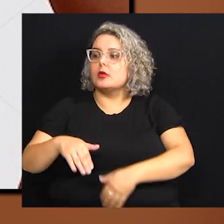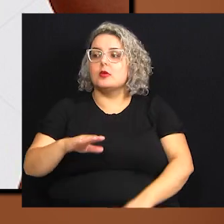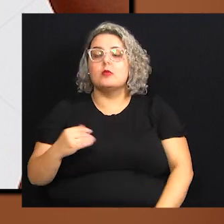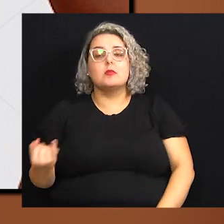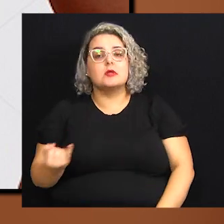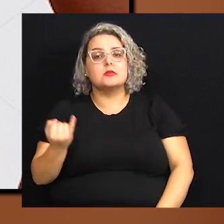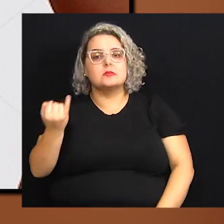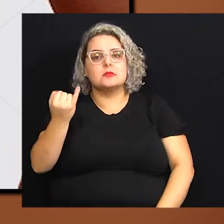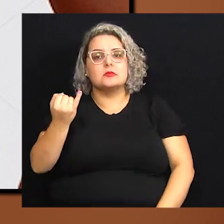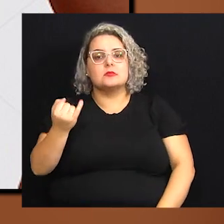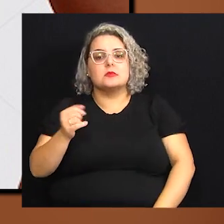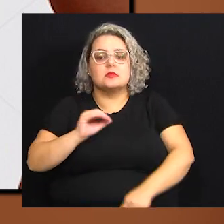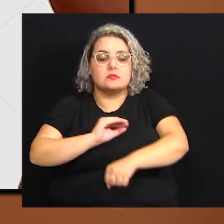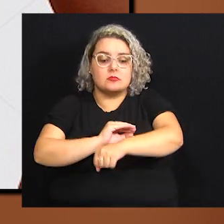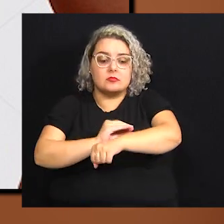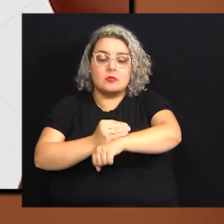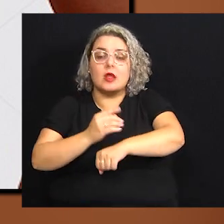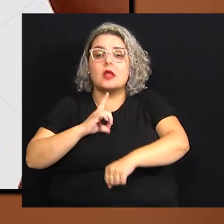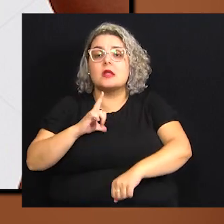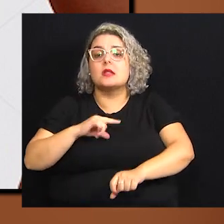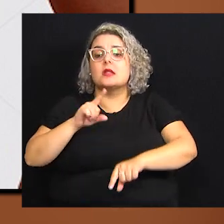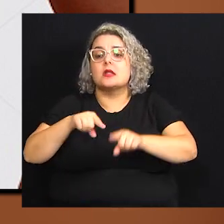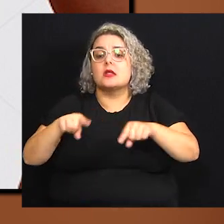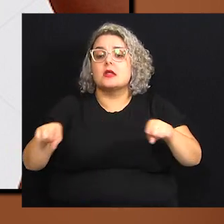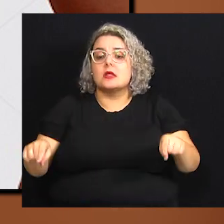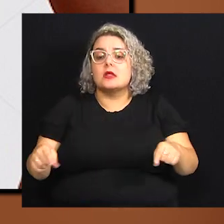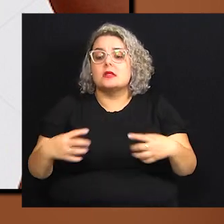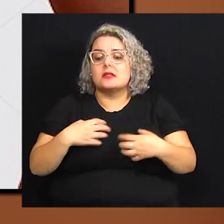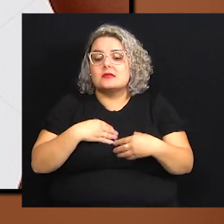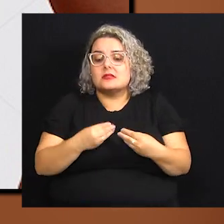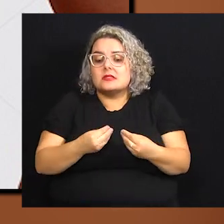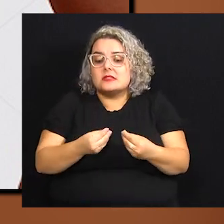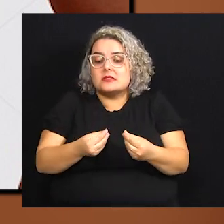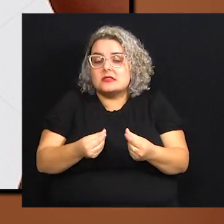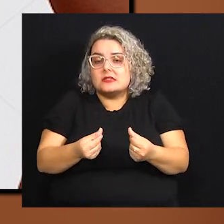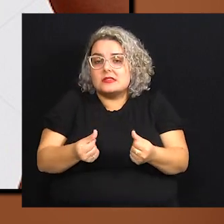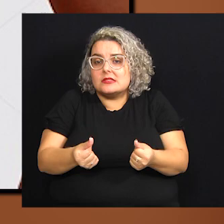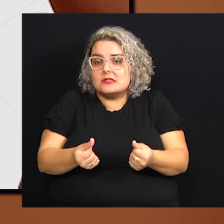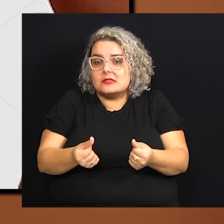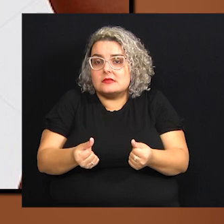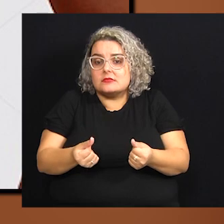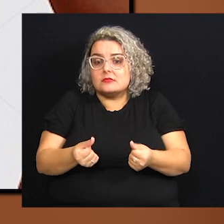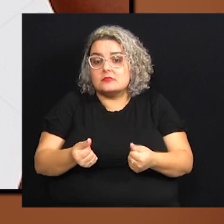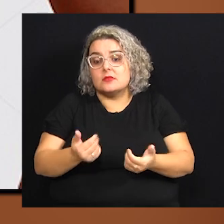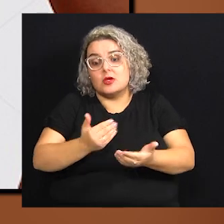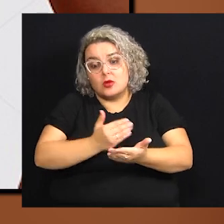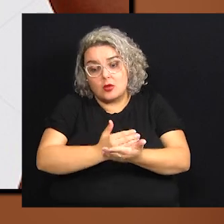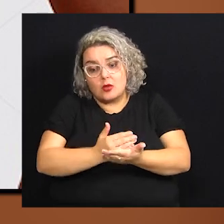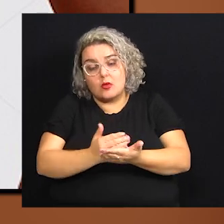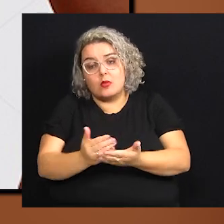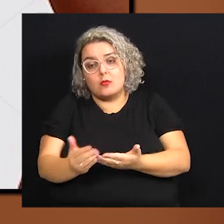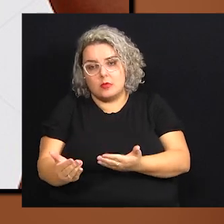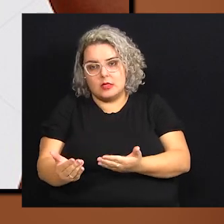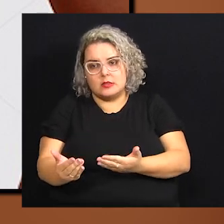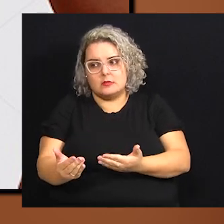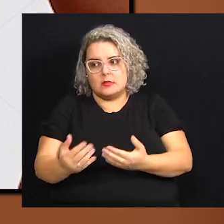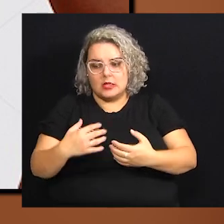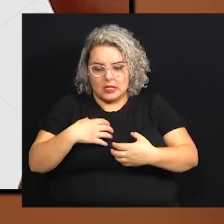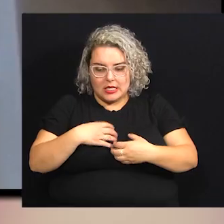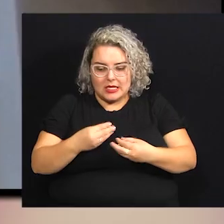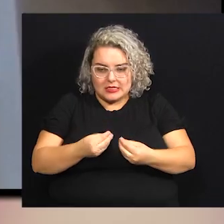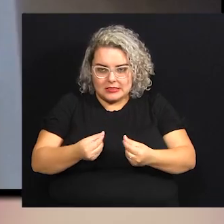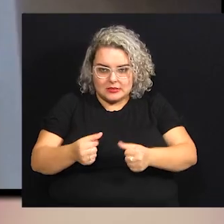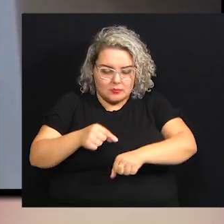mais importante de tudo é que nessa lesão você tem alteração da sensibilidade. Então, inicialmente,